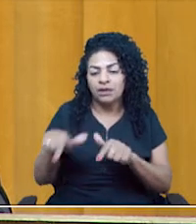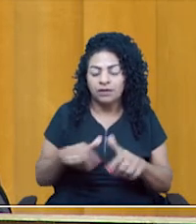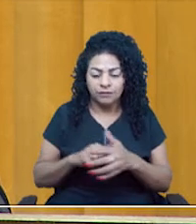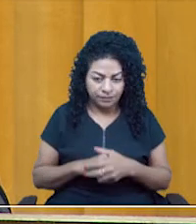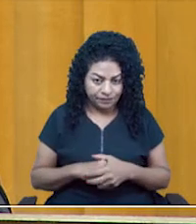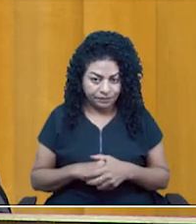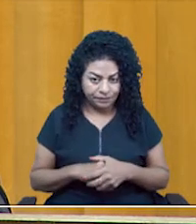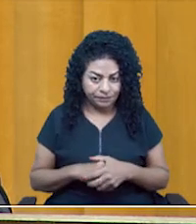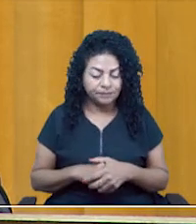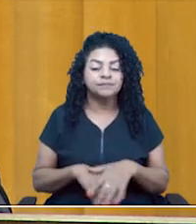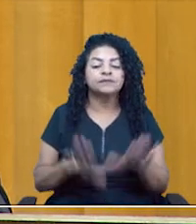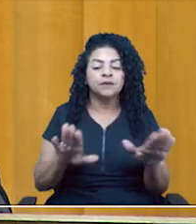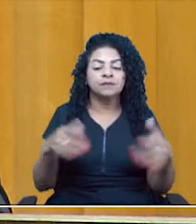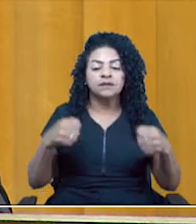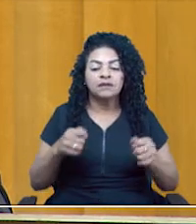menos deselegante.